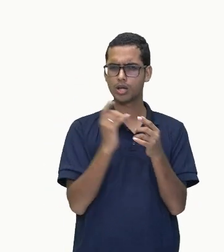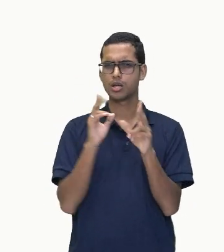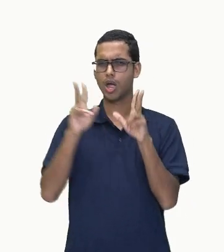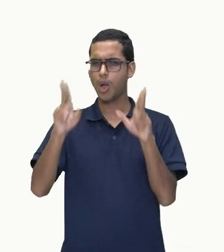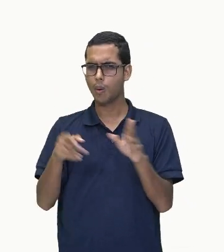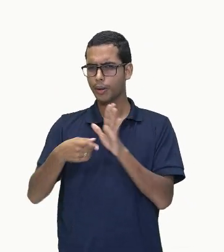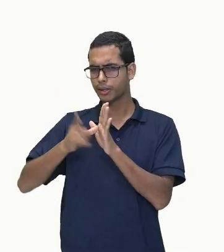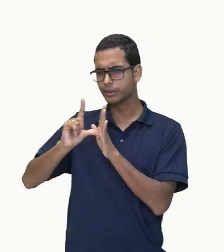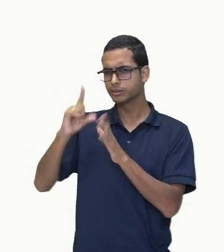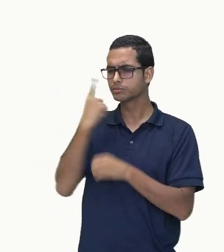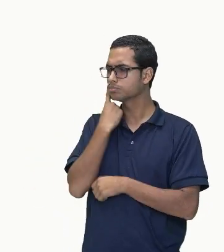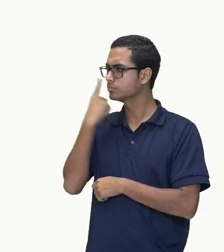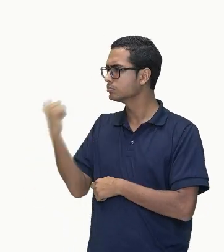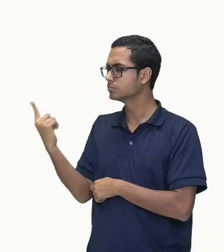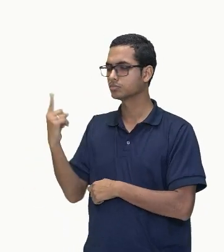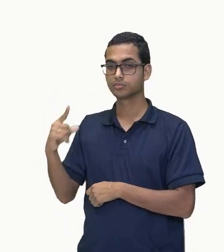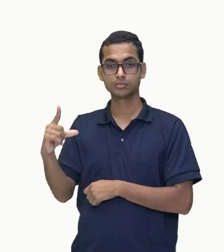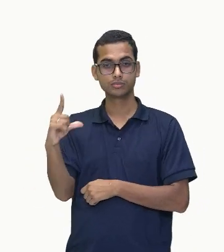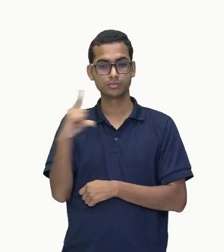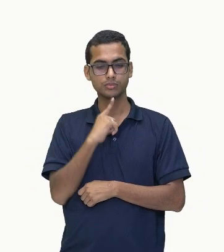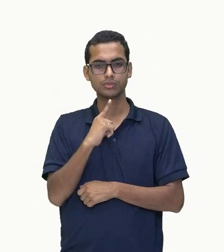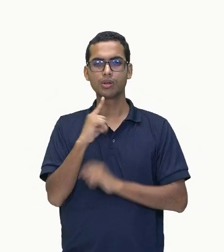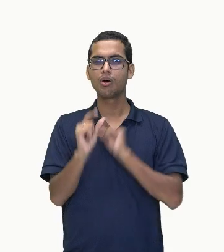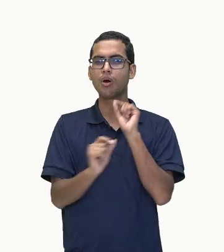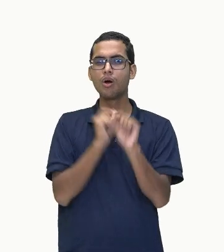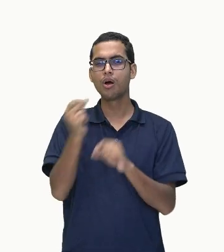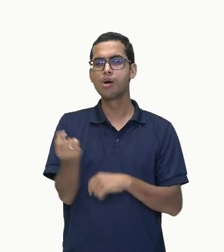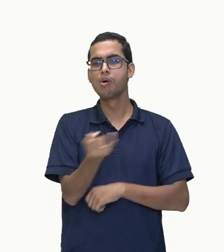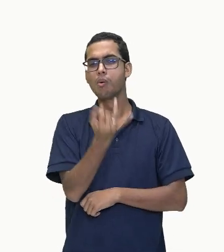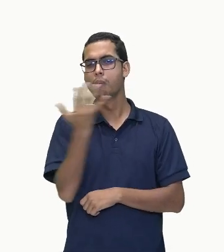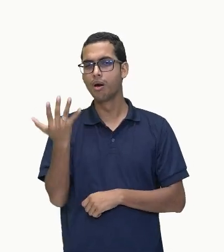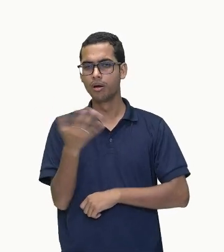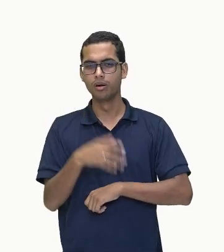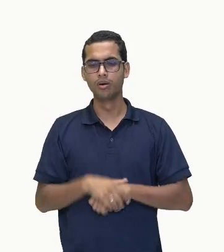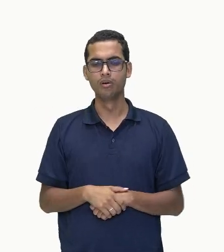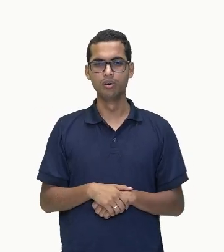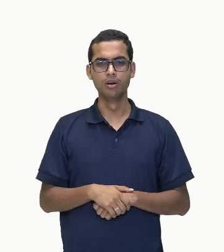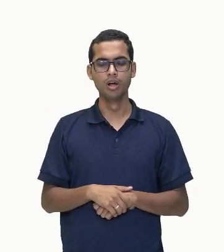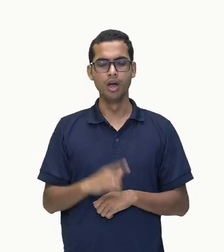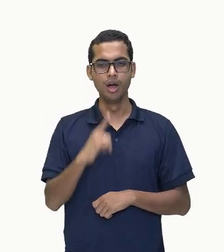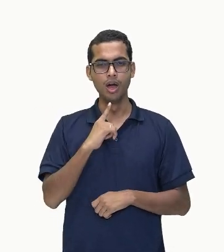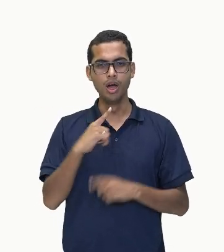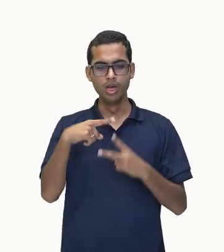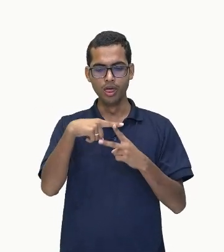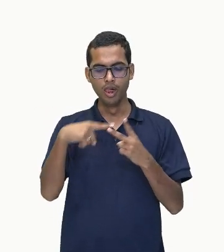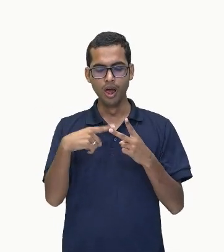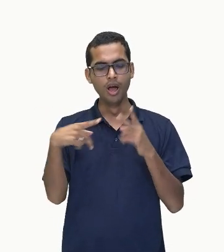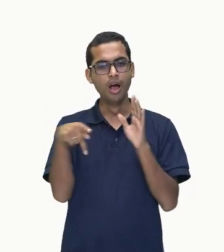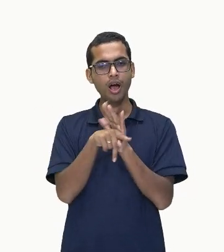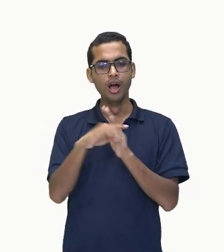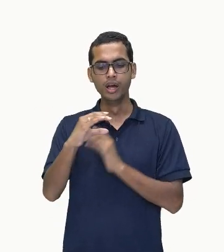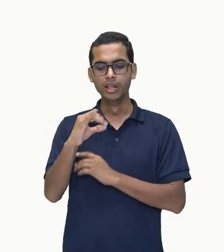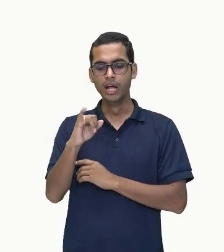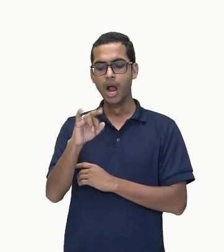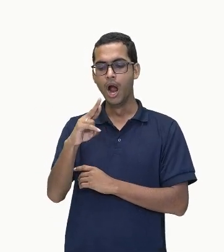duas circunferências dentro dessa maior. Ó, agora imagina que a gente